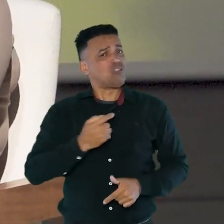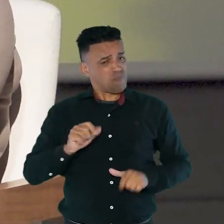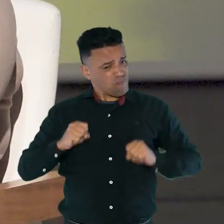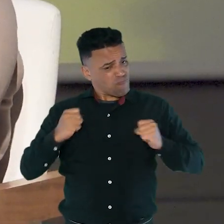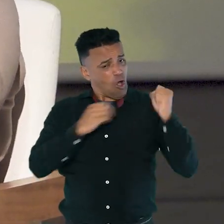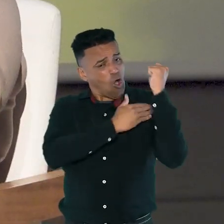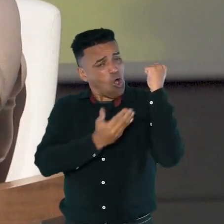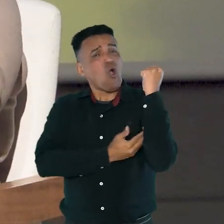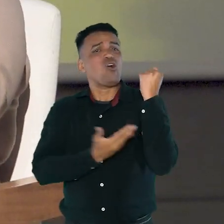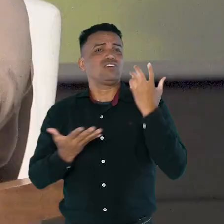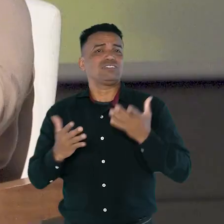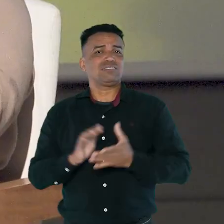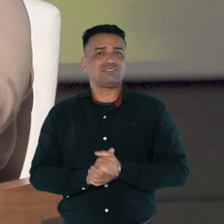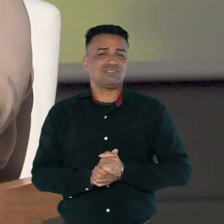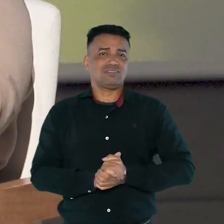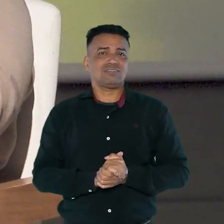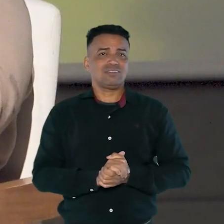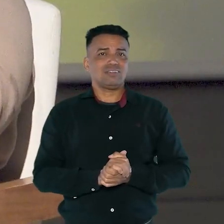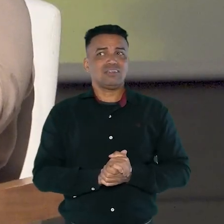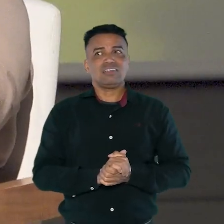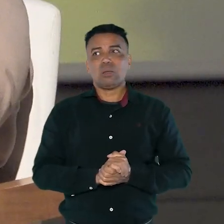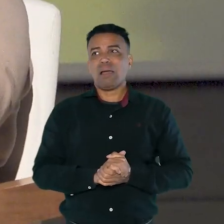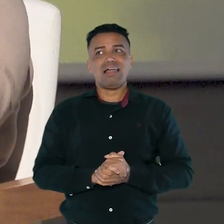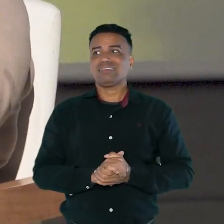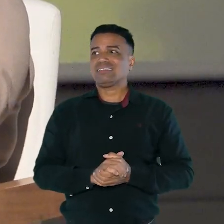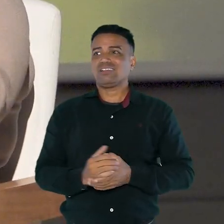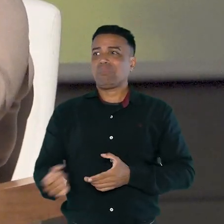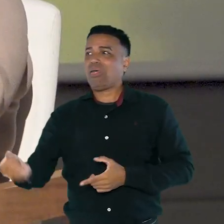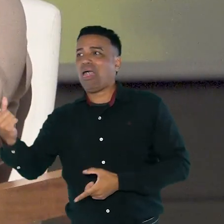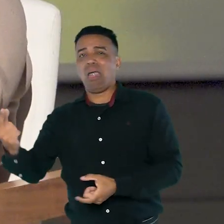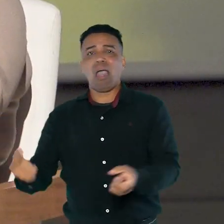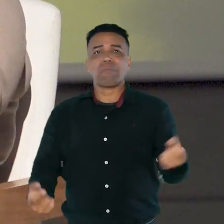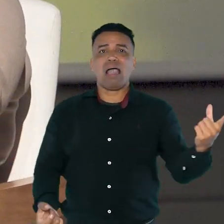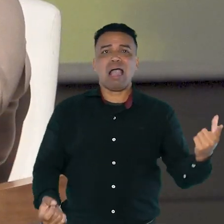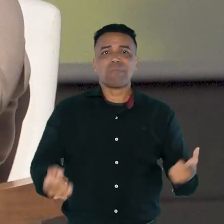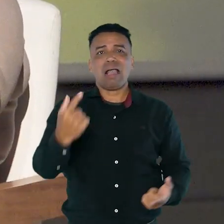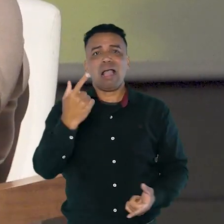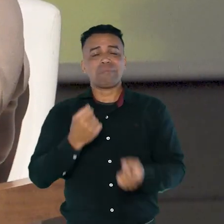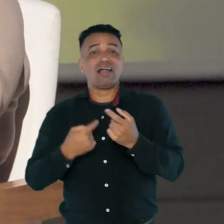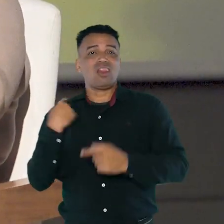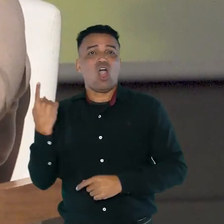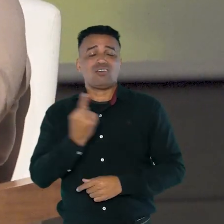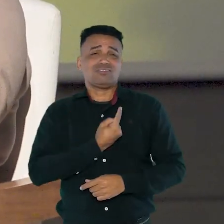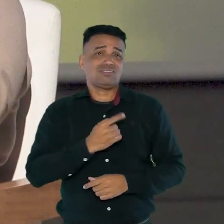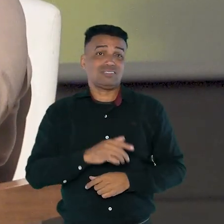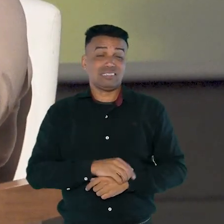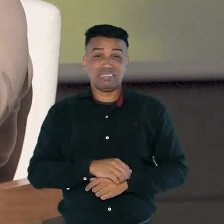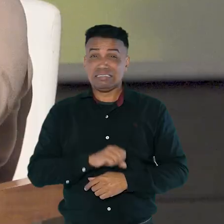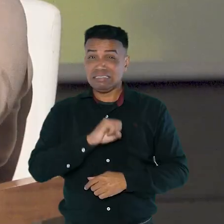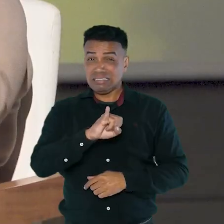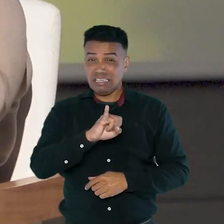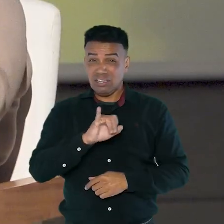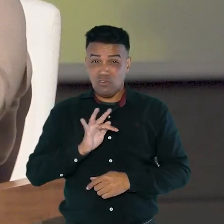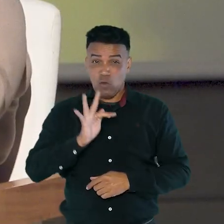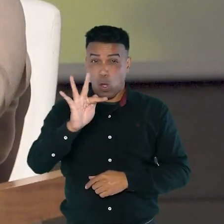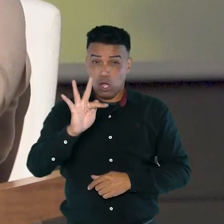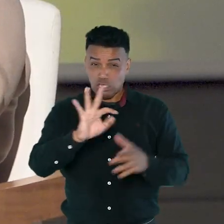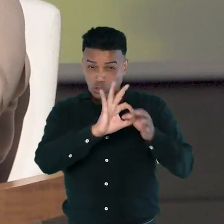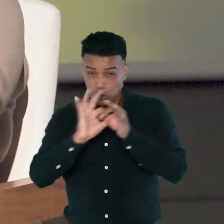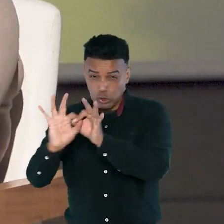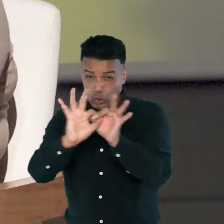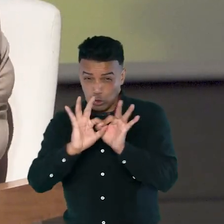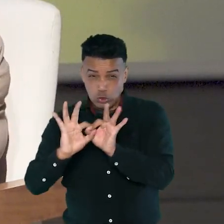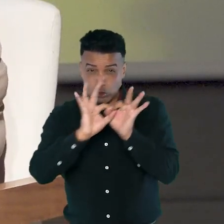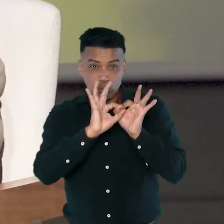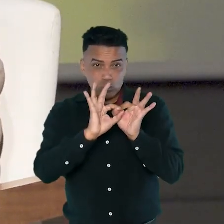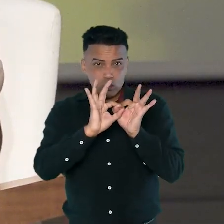gente está tão pulverizadinho assim, né, um para cada lado. Que eles sabem que no dia que a gente estiver junto,